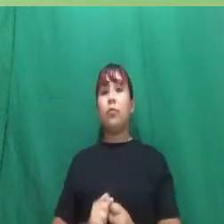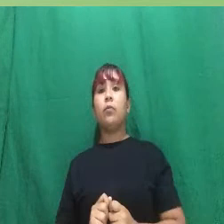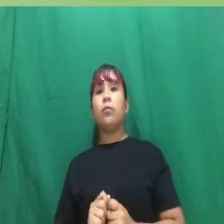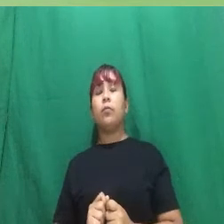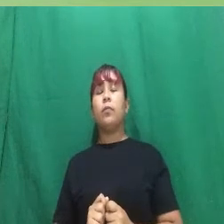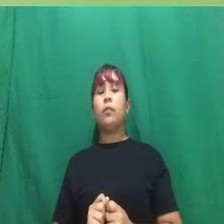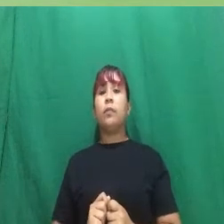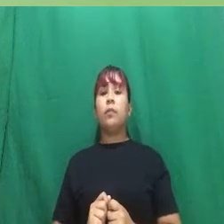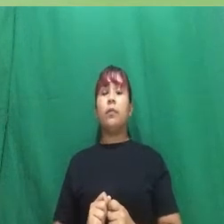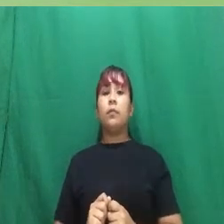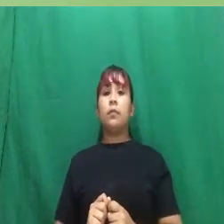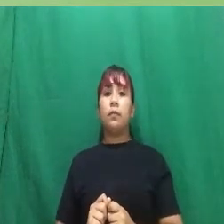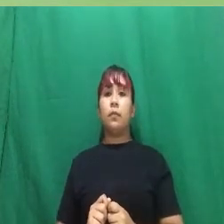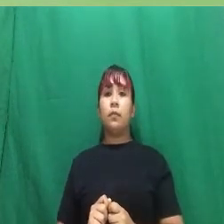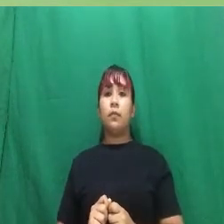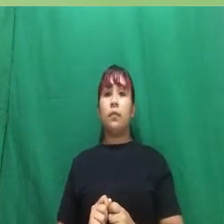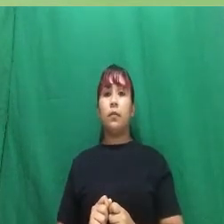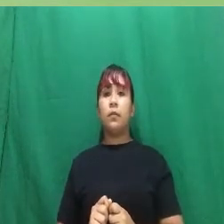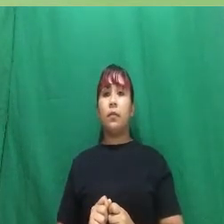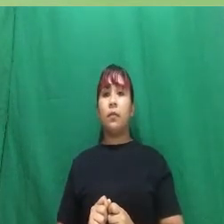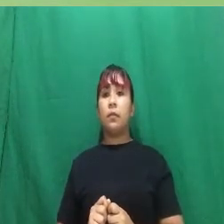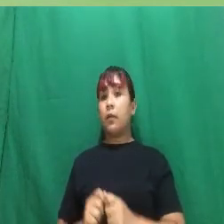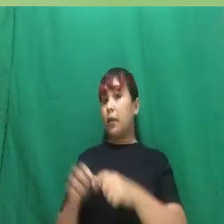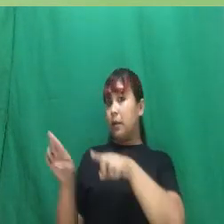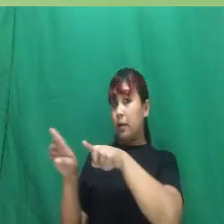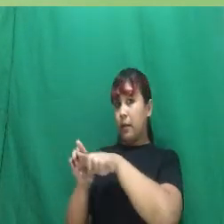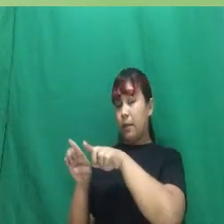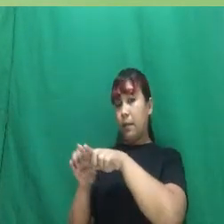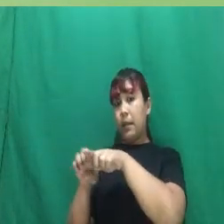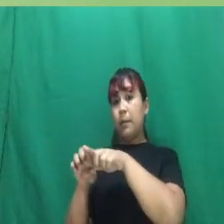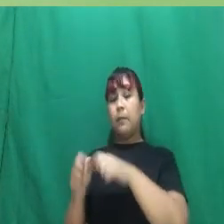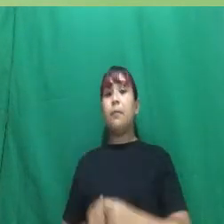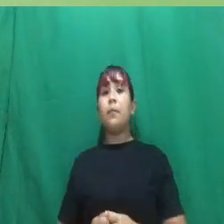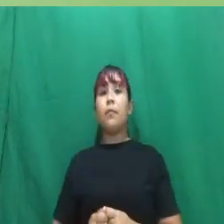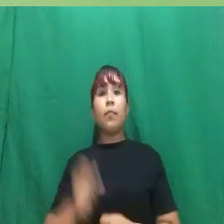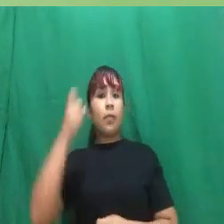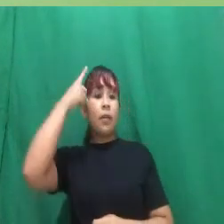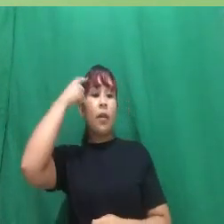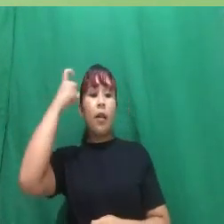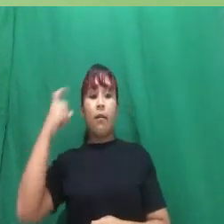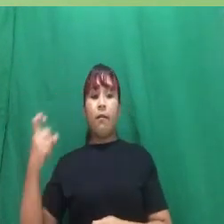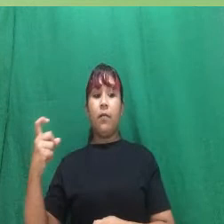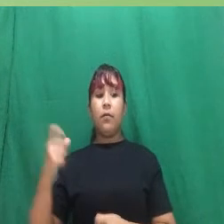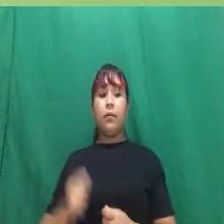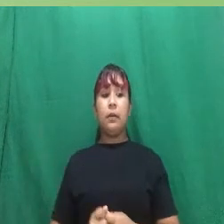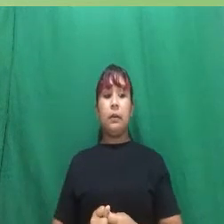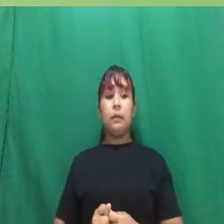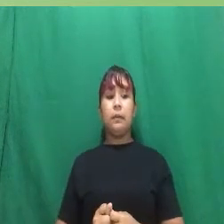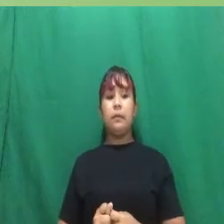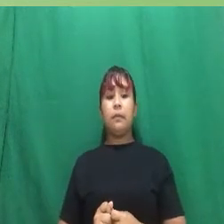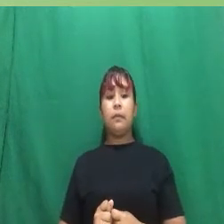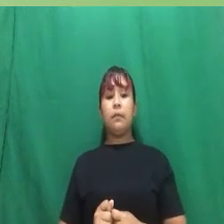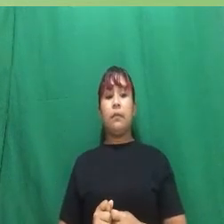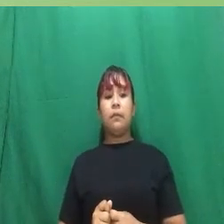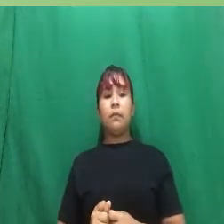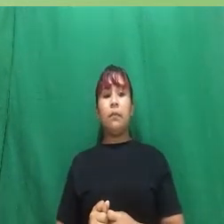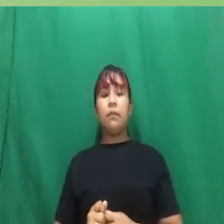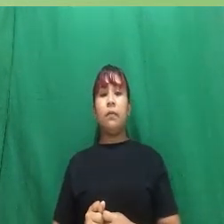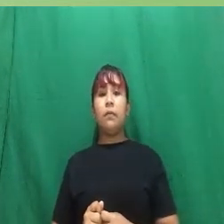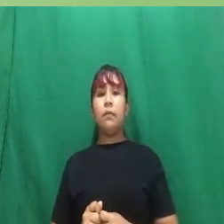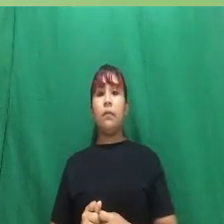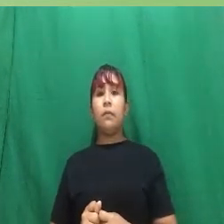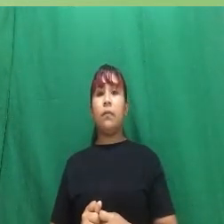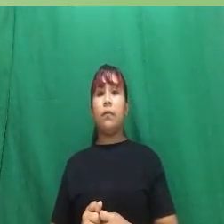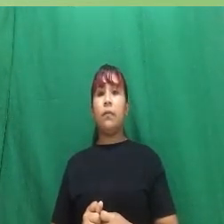que pensam que é ladrão, que é bandido. Se for um branco, não. Inclusive, esses, vamos dizer assim, já foram